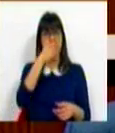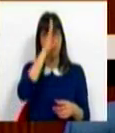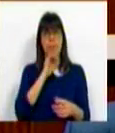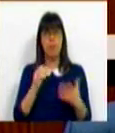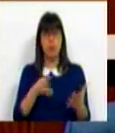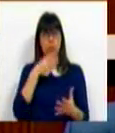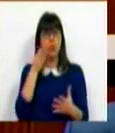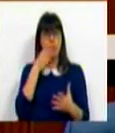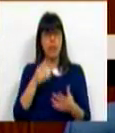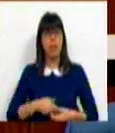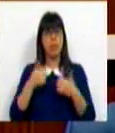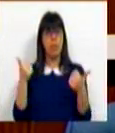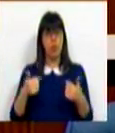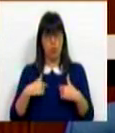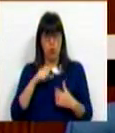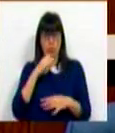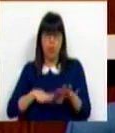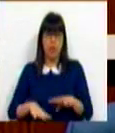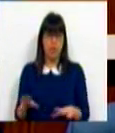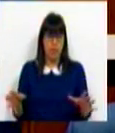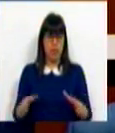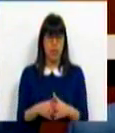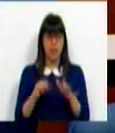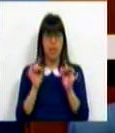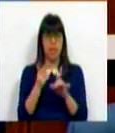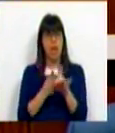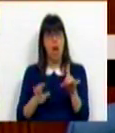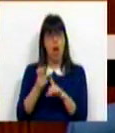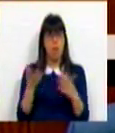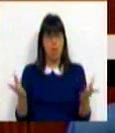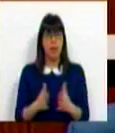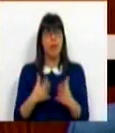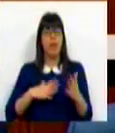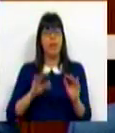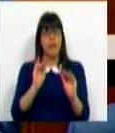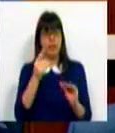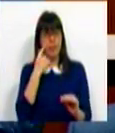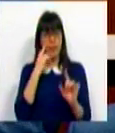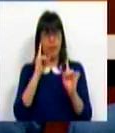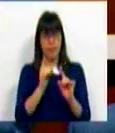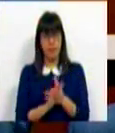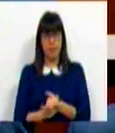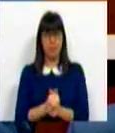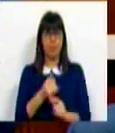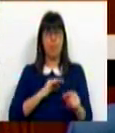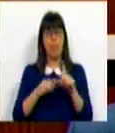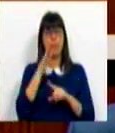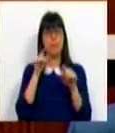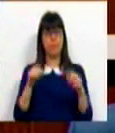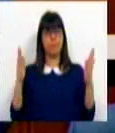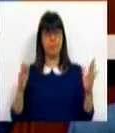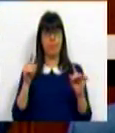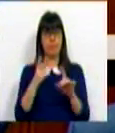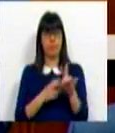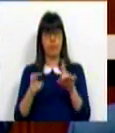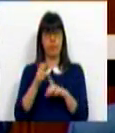ex-primeiro-ministro explicando melhor do que eu poderia fazer esse aumento. Queria só chamar a atenção para uma coisa, senhores deputados. É que